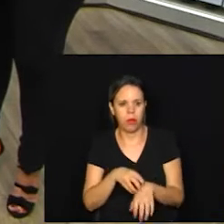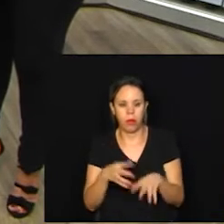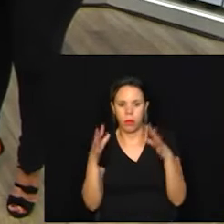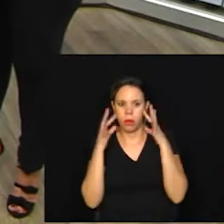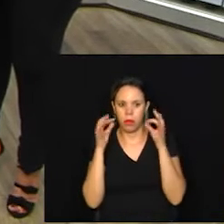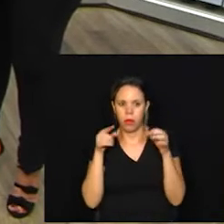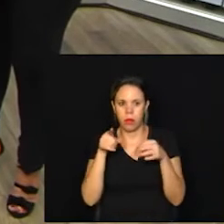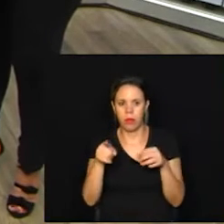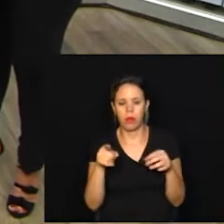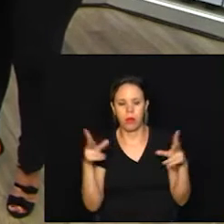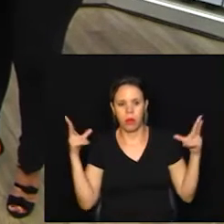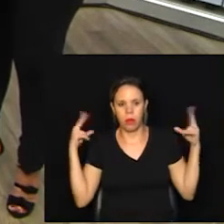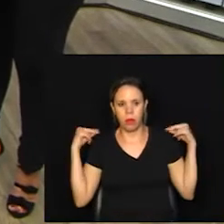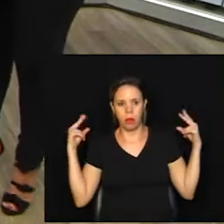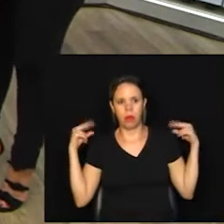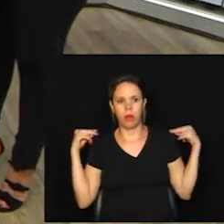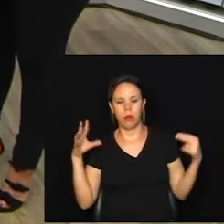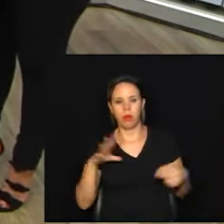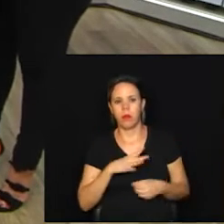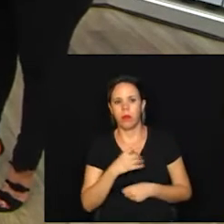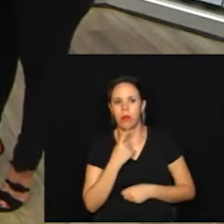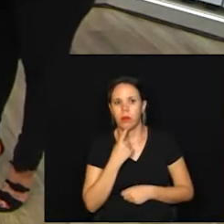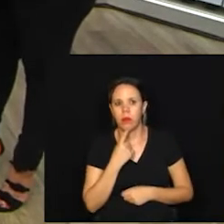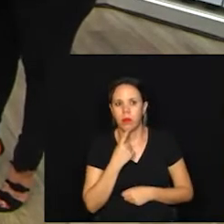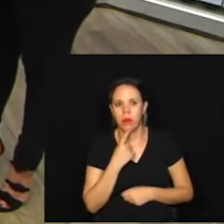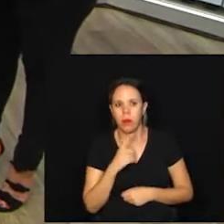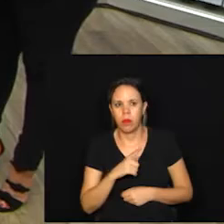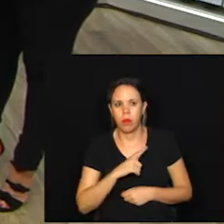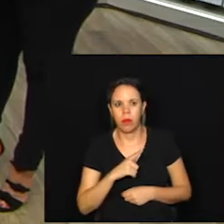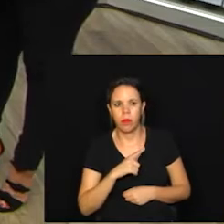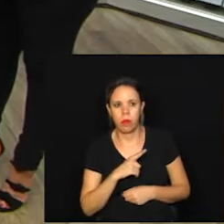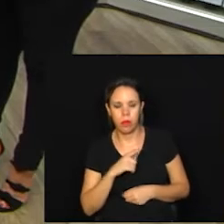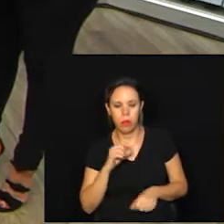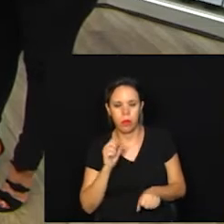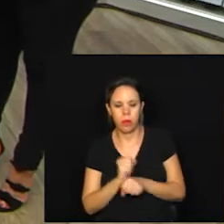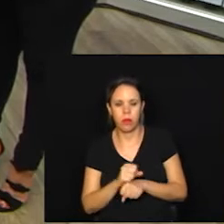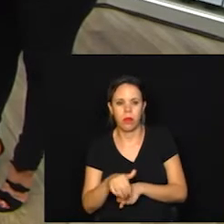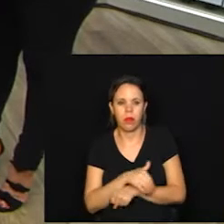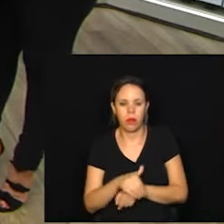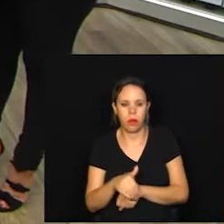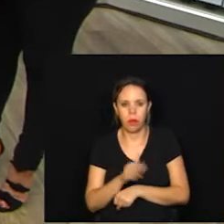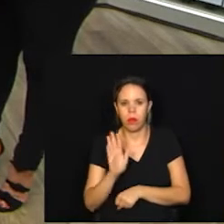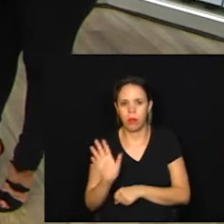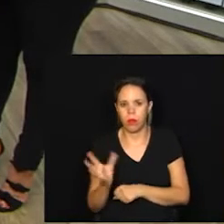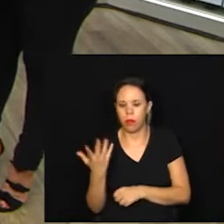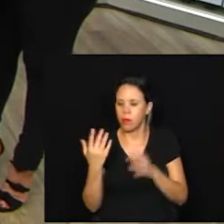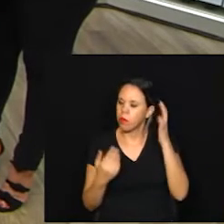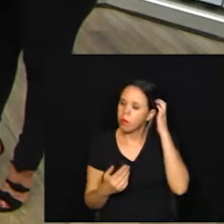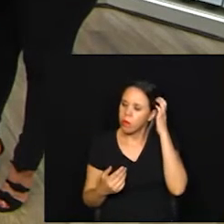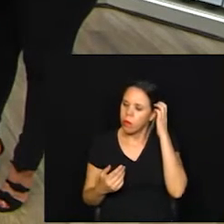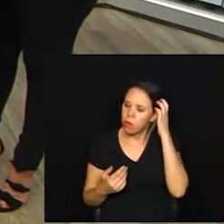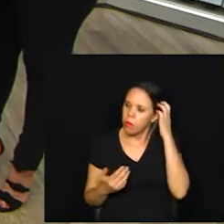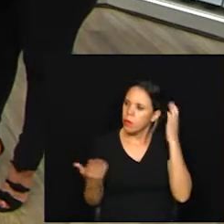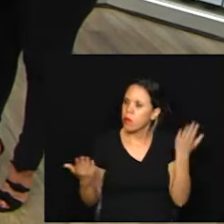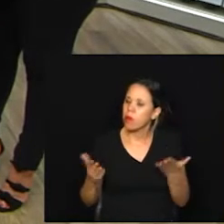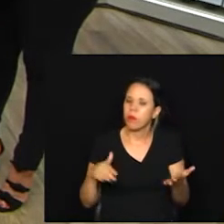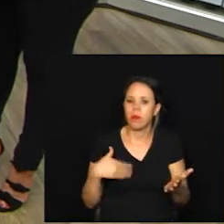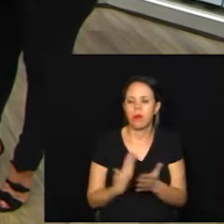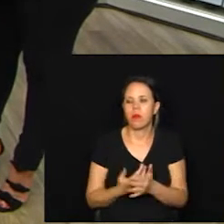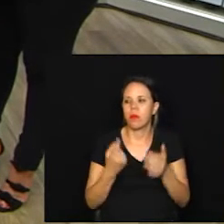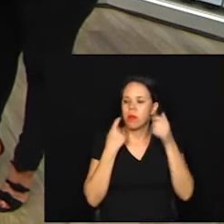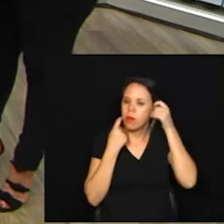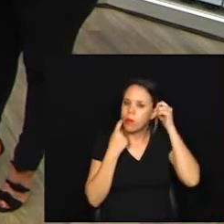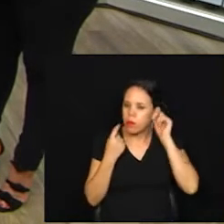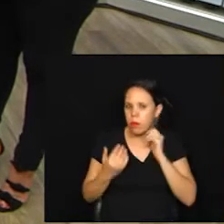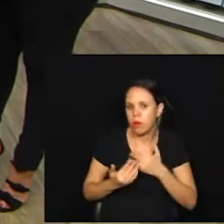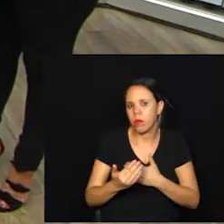Atenção, você motorista aqui da cidade de Campinas, tem interdição de rua já acontecendo a partir de hoje, que vai até sexta-feira, né?